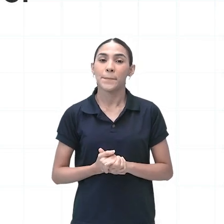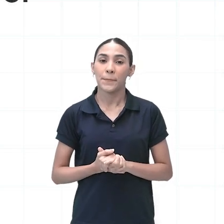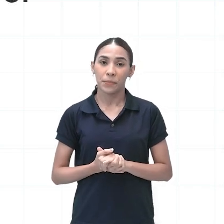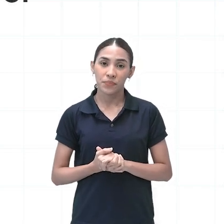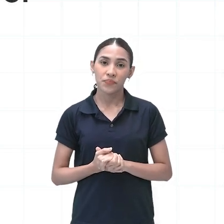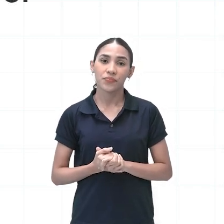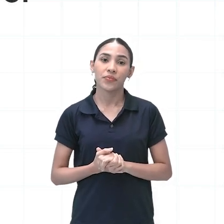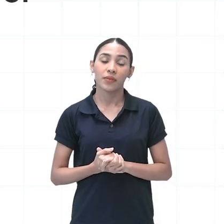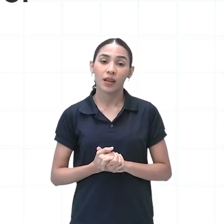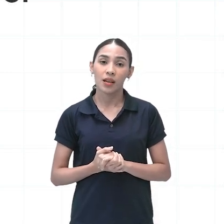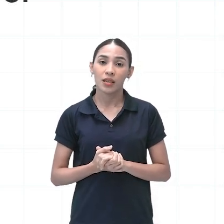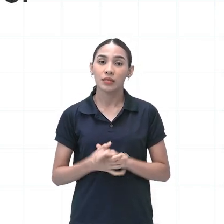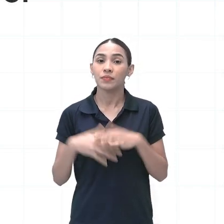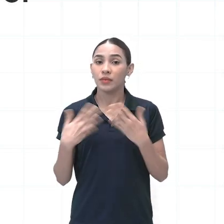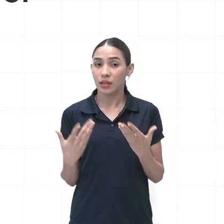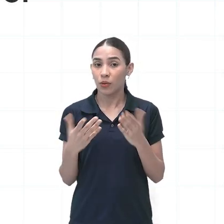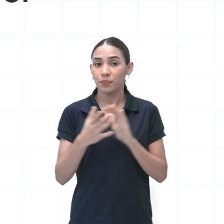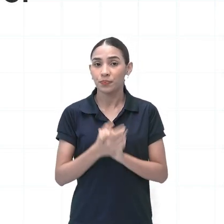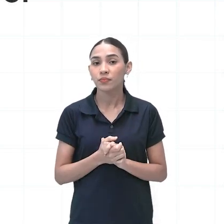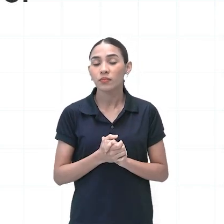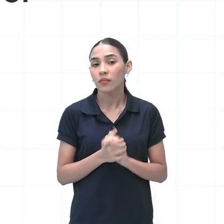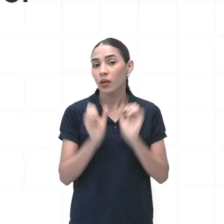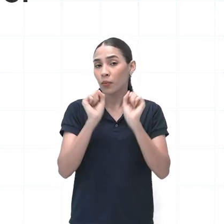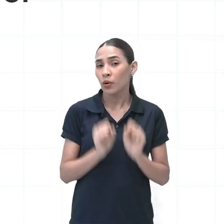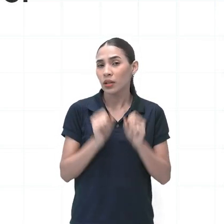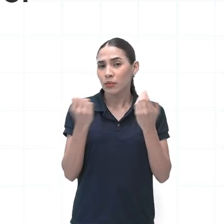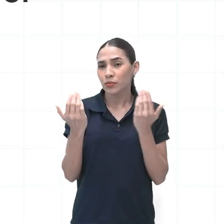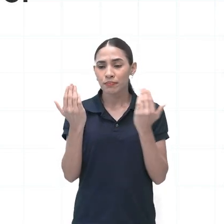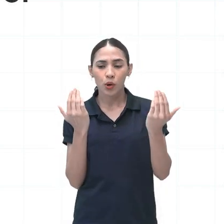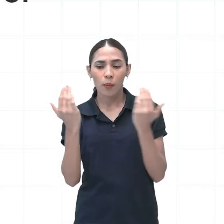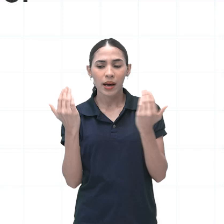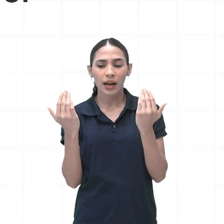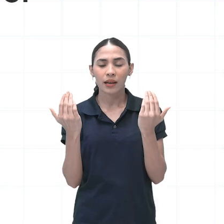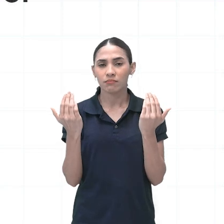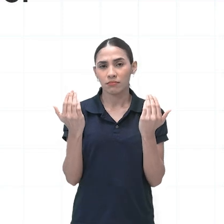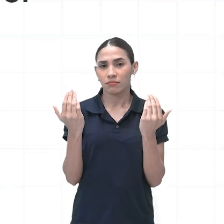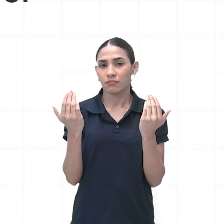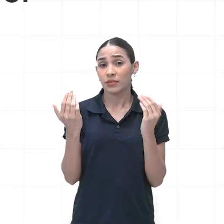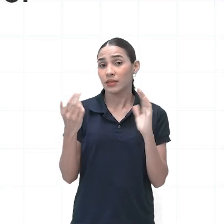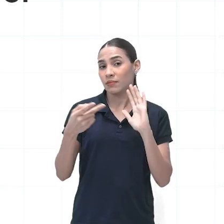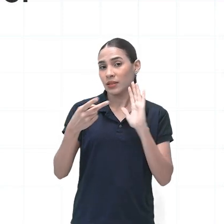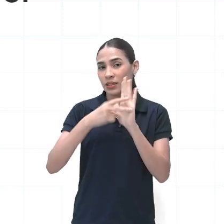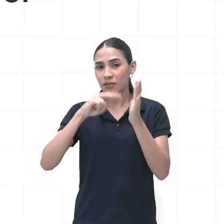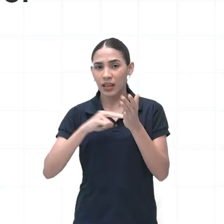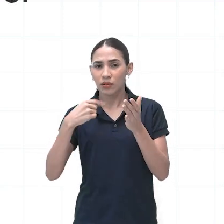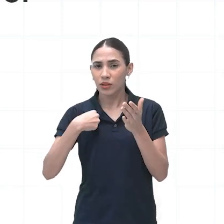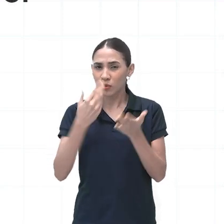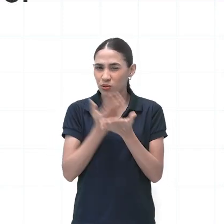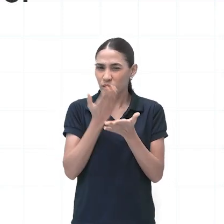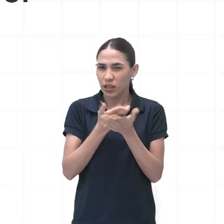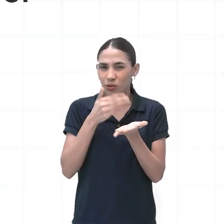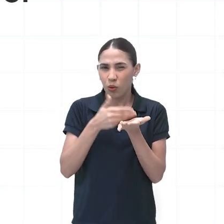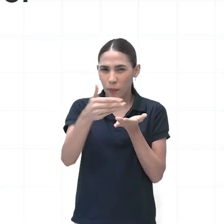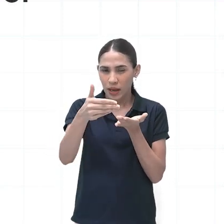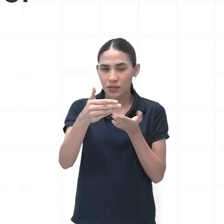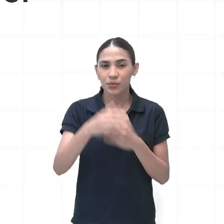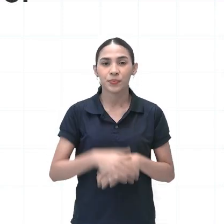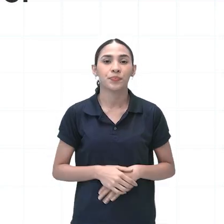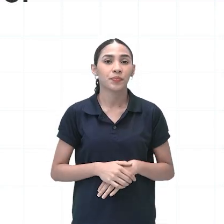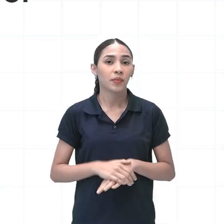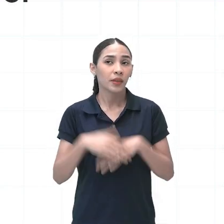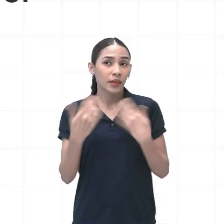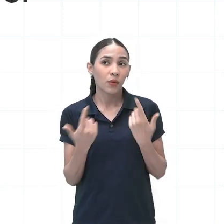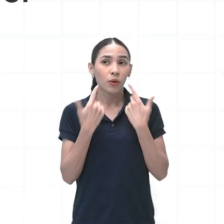tá? Ora, então, podemos associar com aqueles 2 sentidos que trabalhei com vocês logo no início. Então,